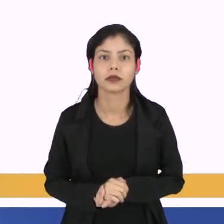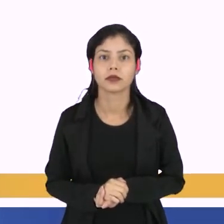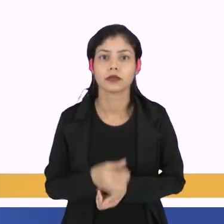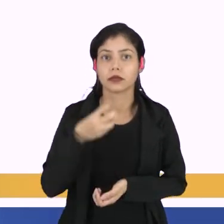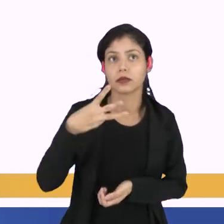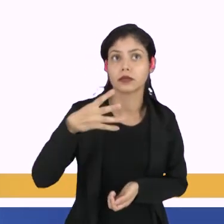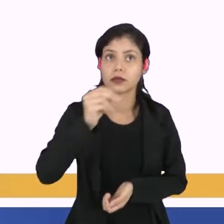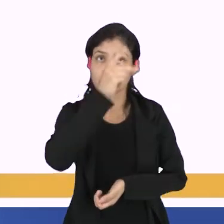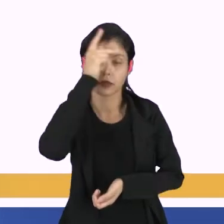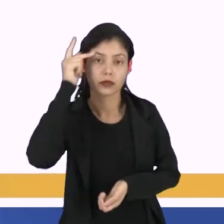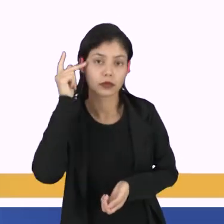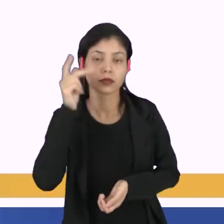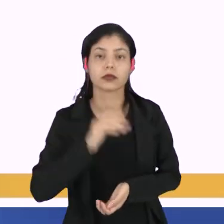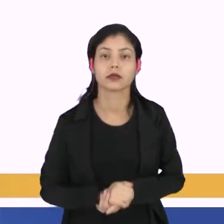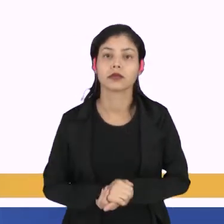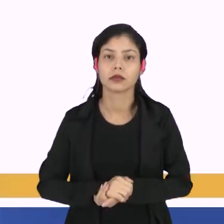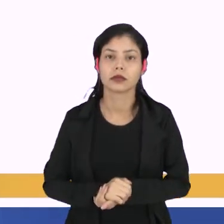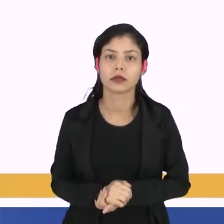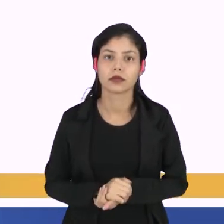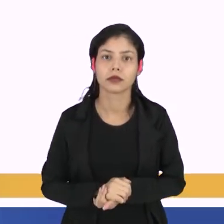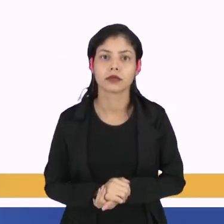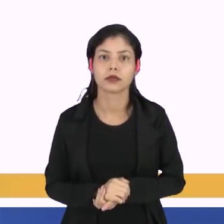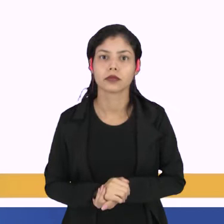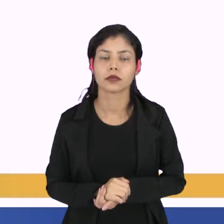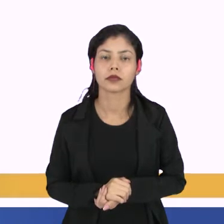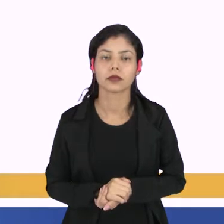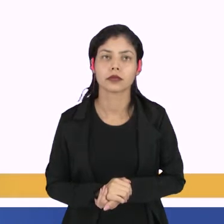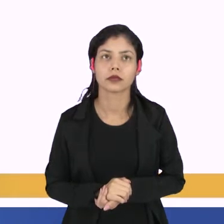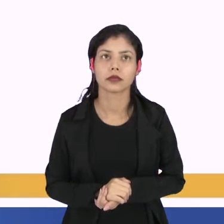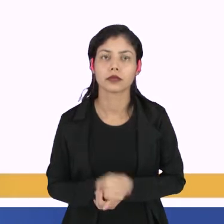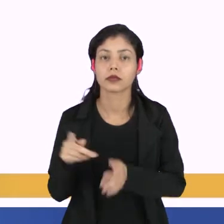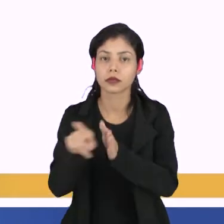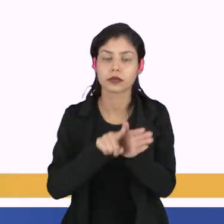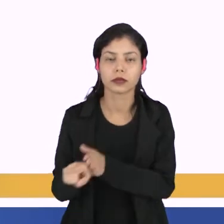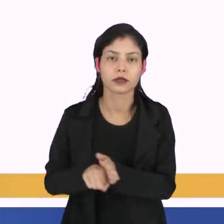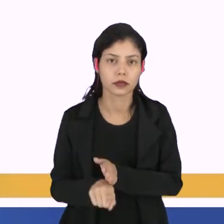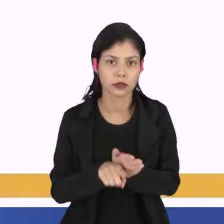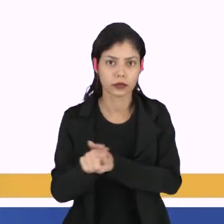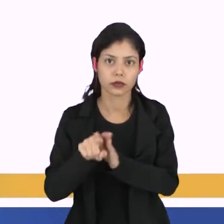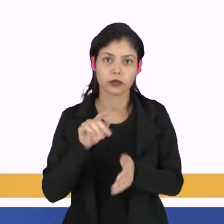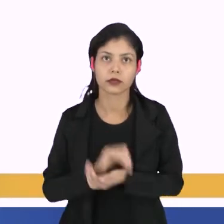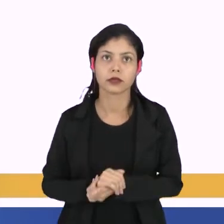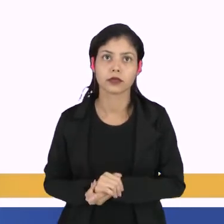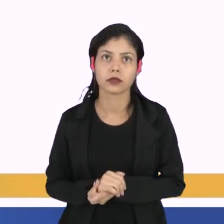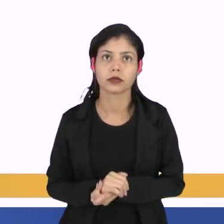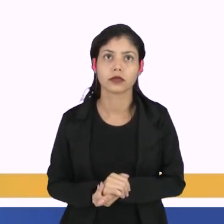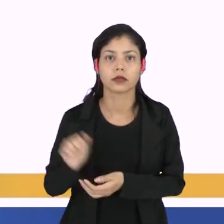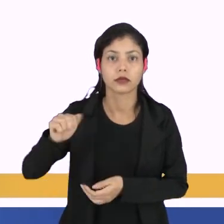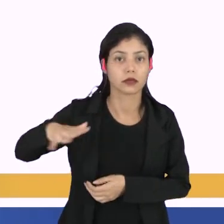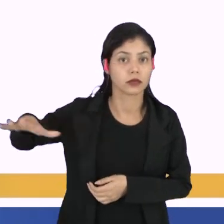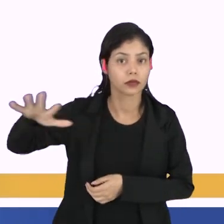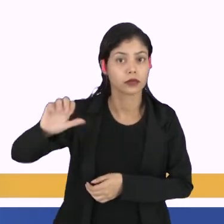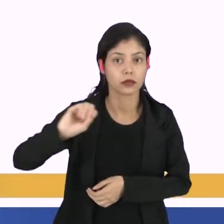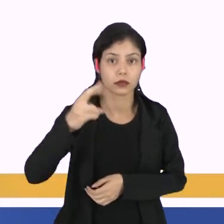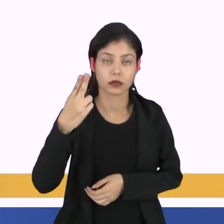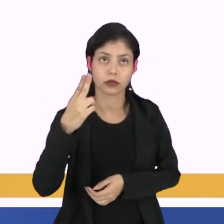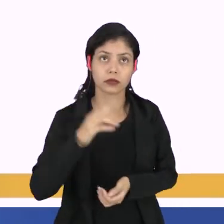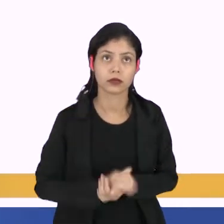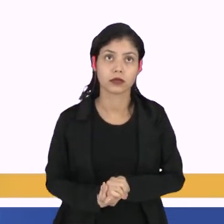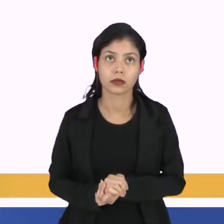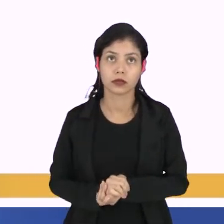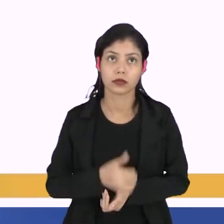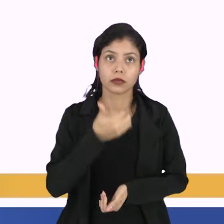de 30 pessoas que participaram dessa pesquisa, no campo ou na amostra